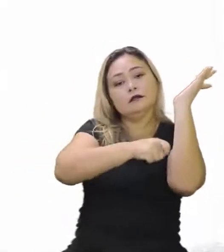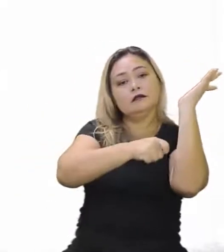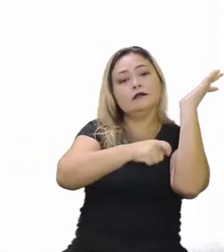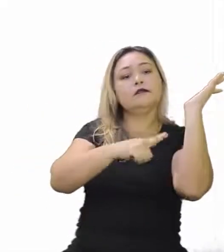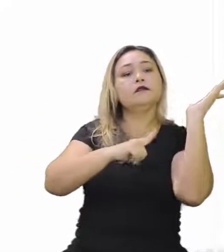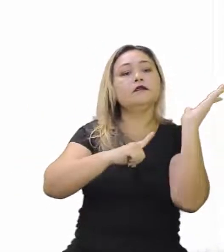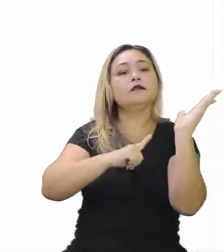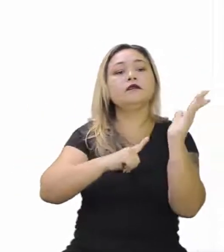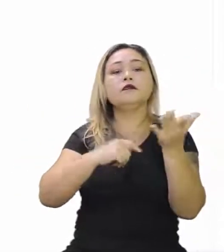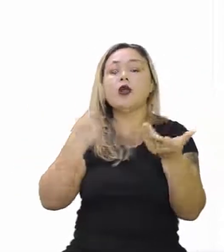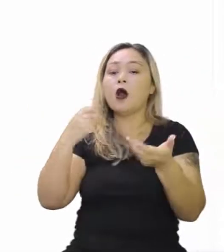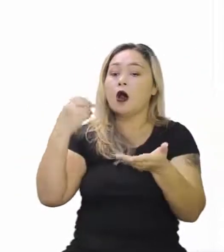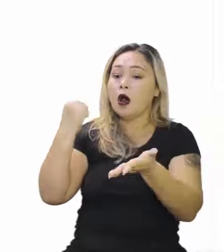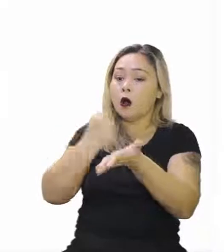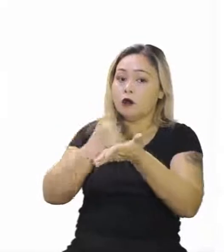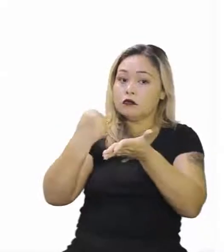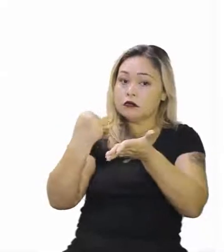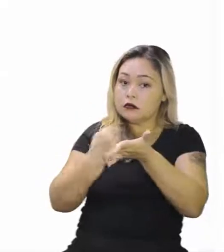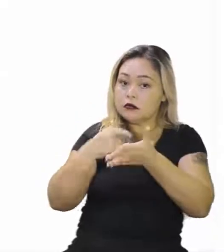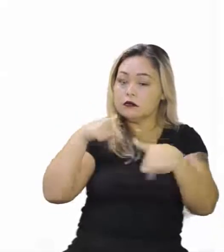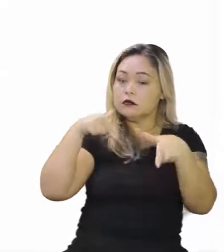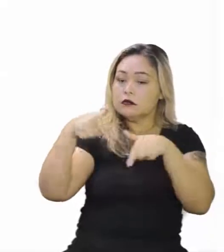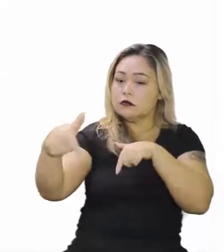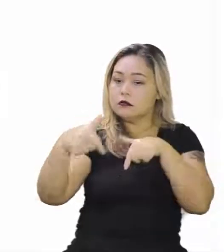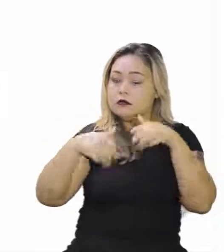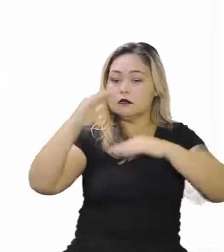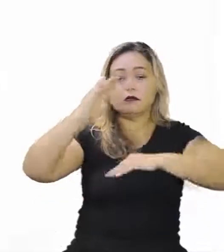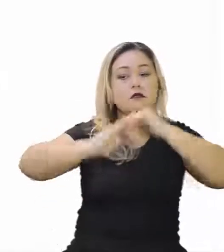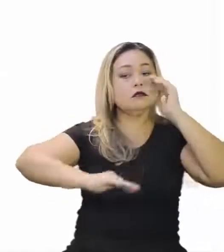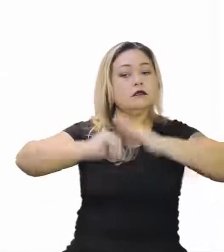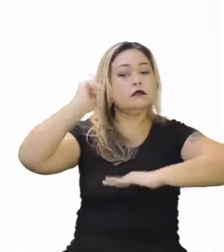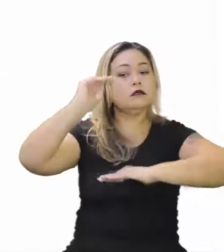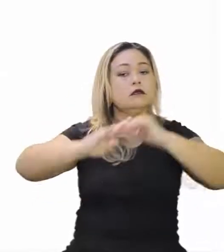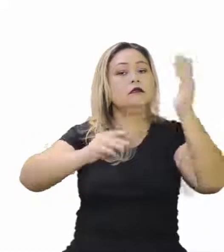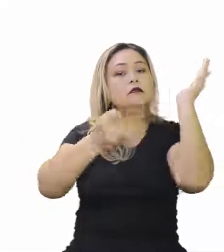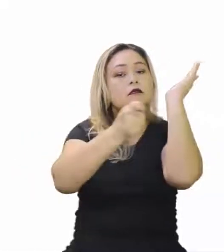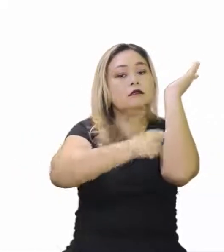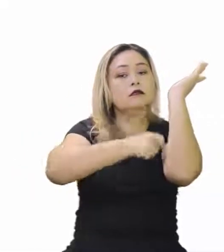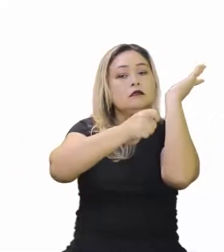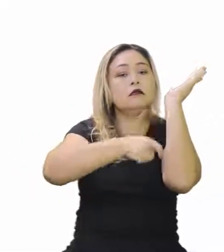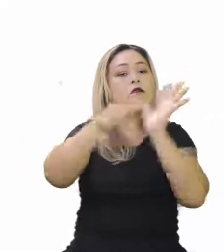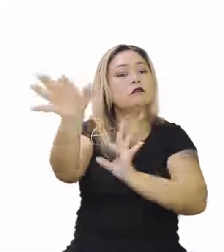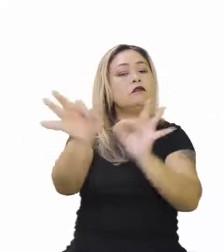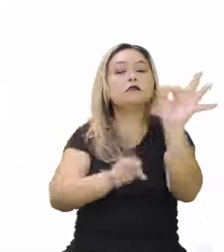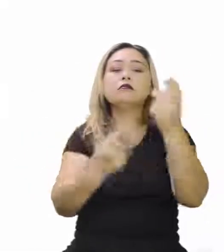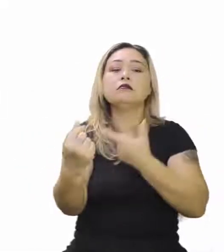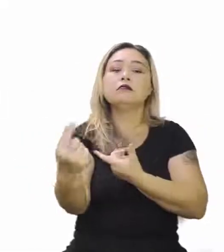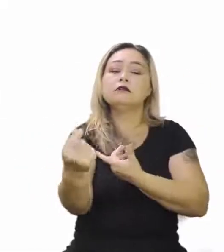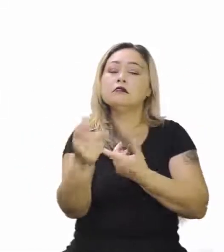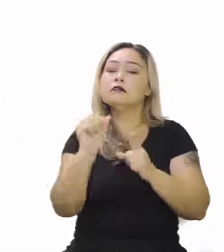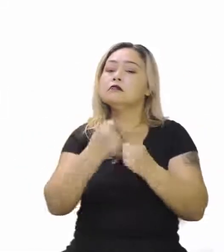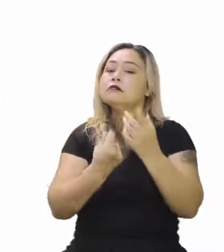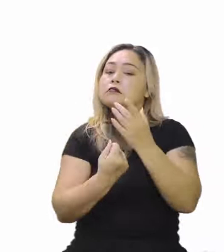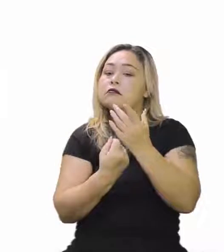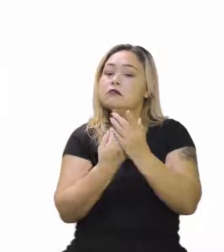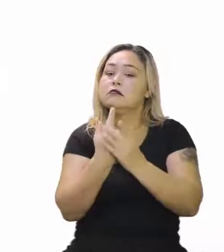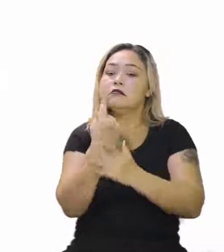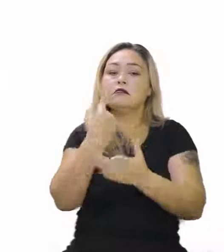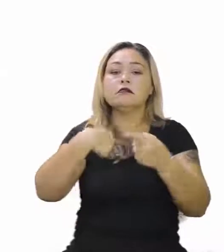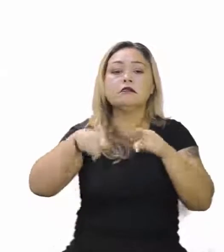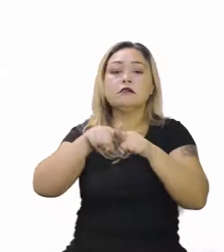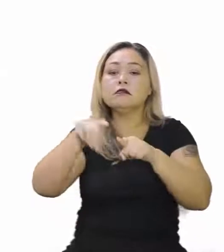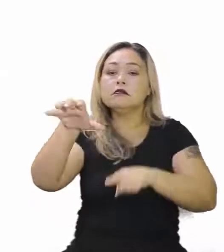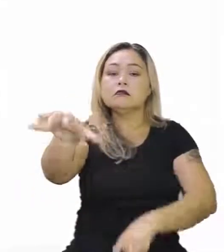contratar o serviço dos seringueiros e organizar econômica e administrativamente as